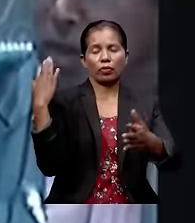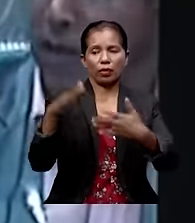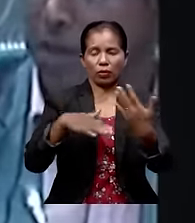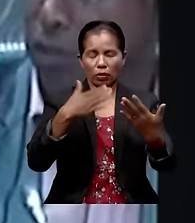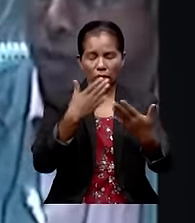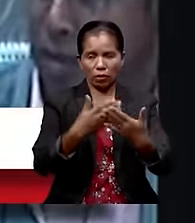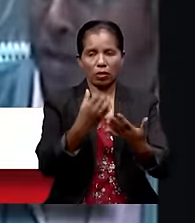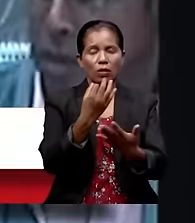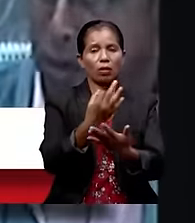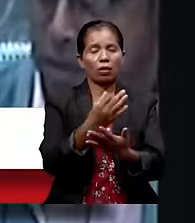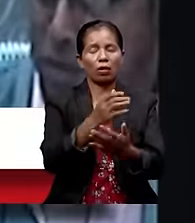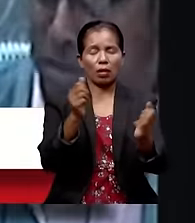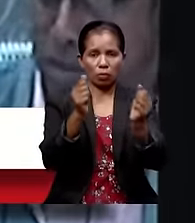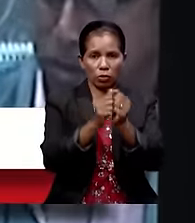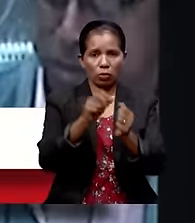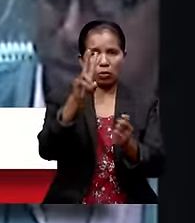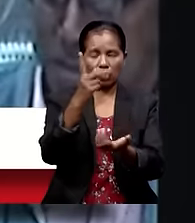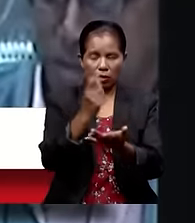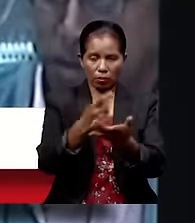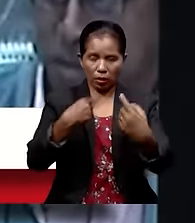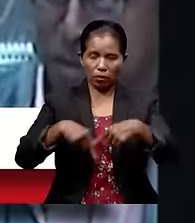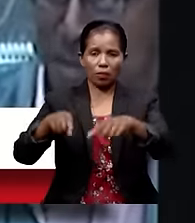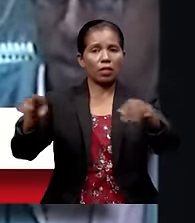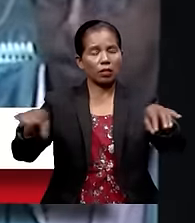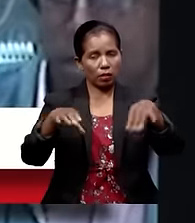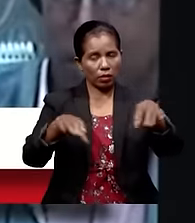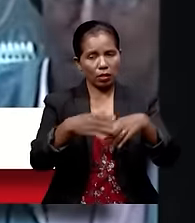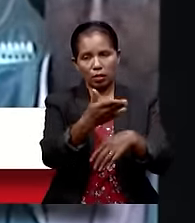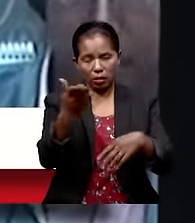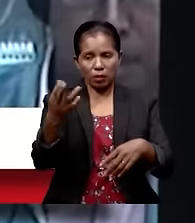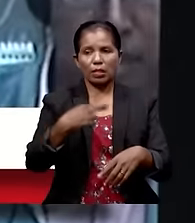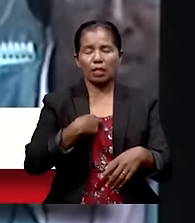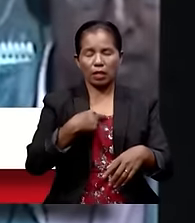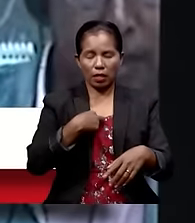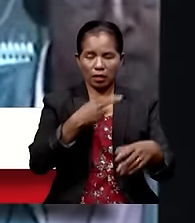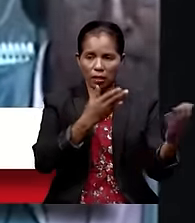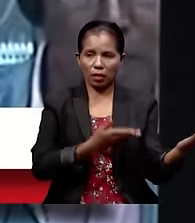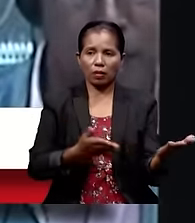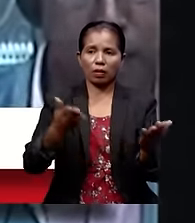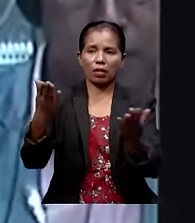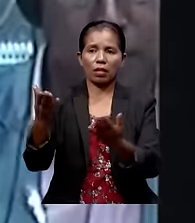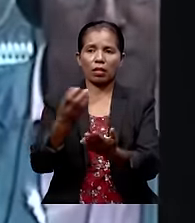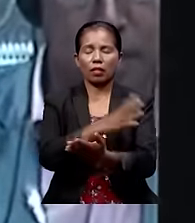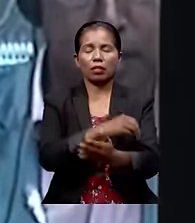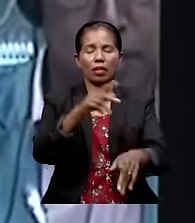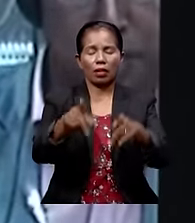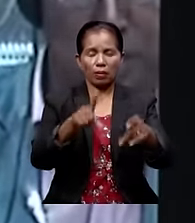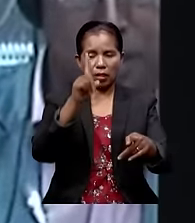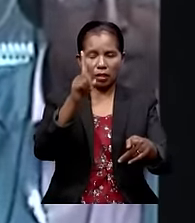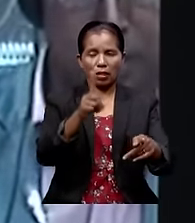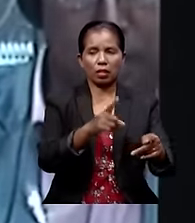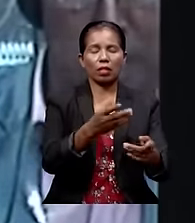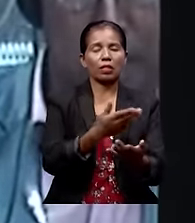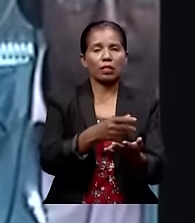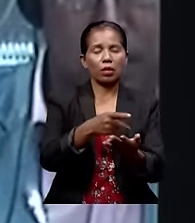total 2000 a tua serviço Polândia, na vem lá que te vou ser a raça e caruca, a tua cada pessoa a tua tama